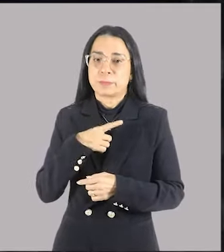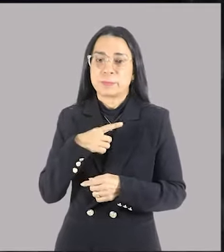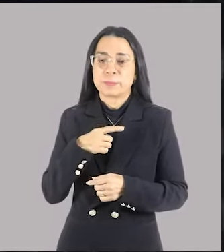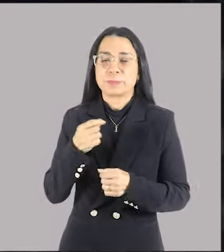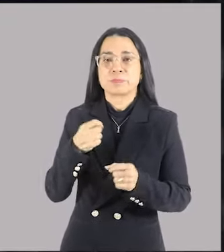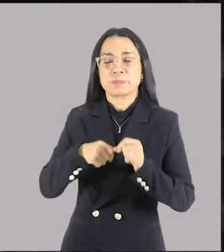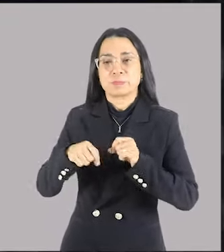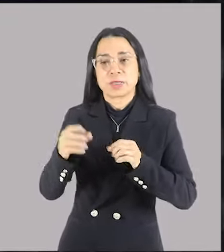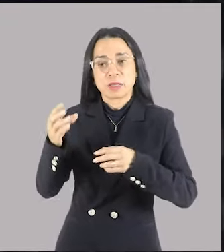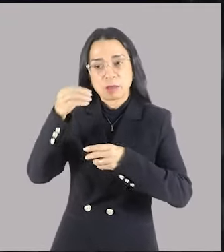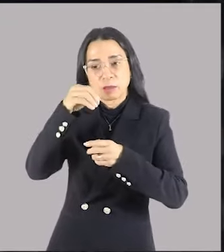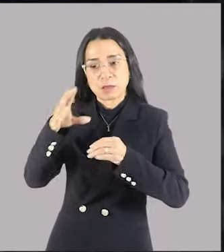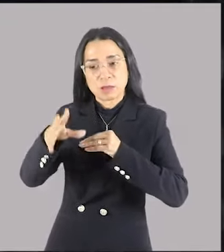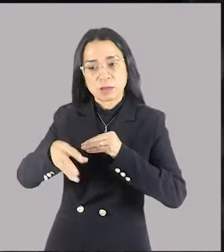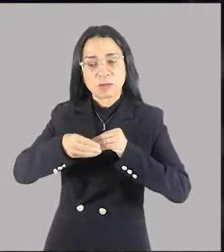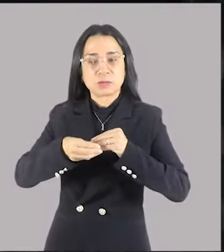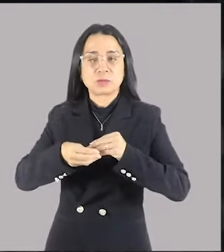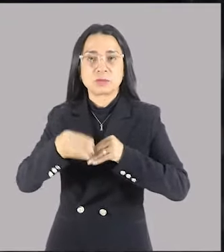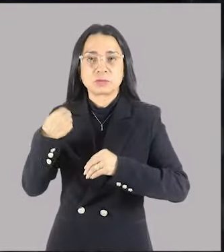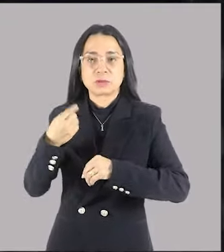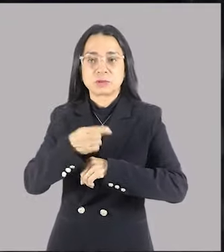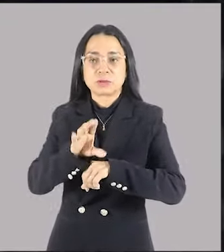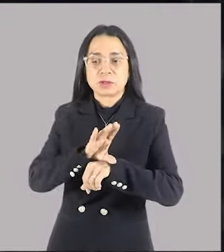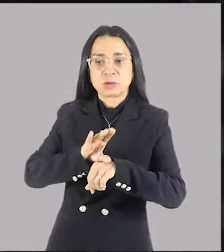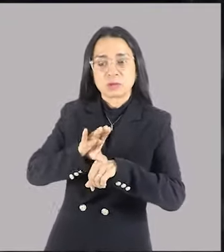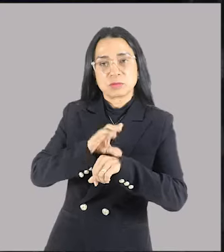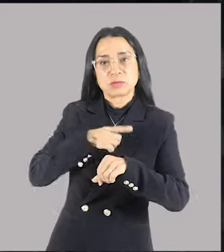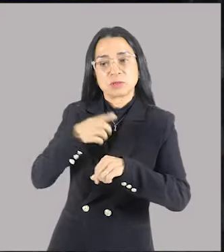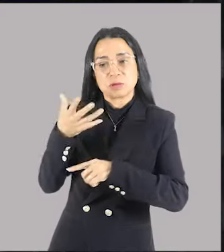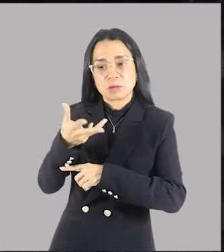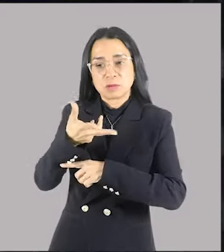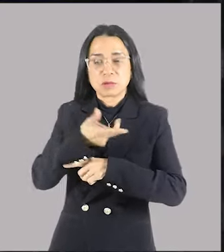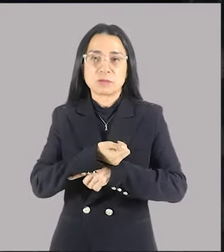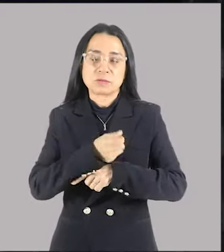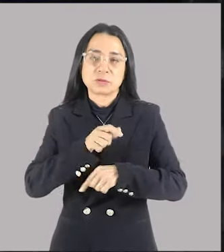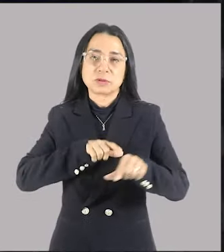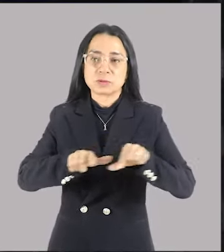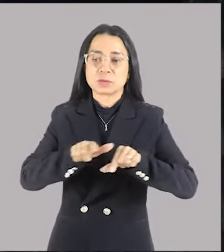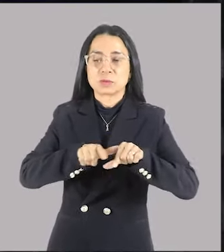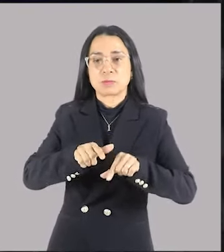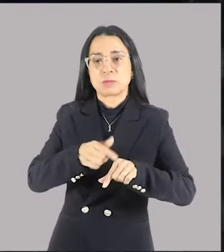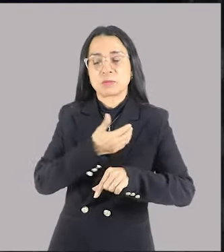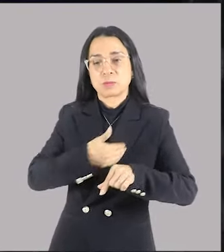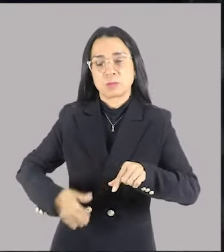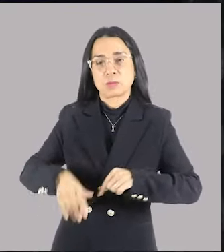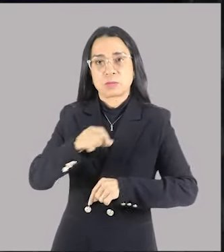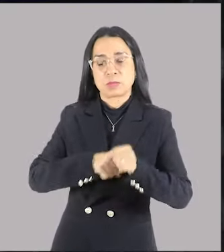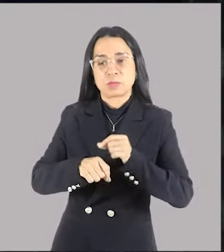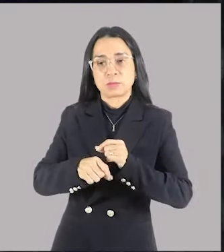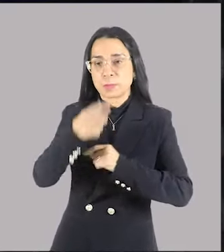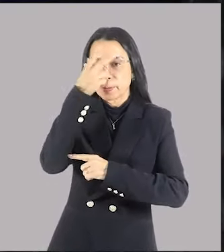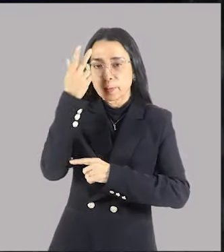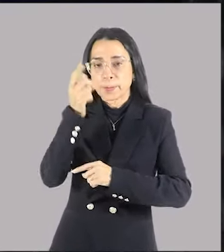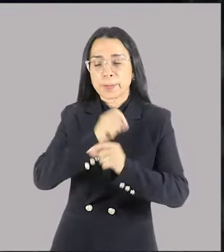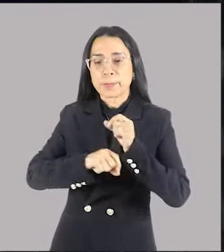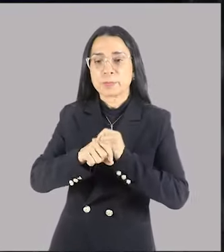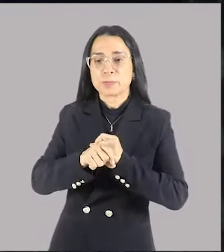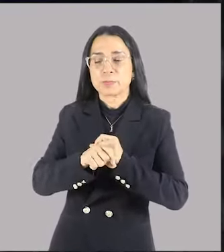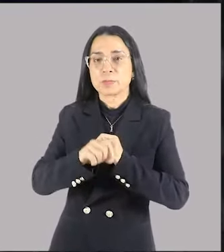nossa Constituição para que houvesse mais eficiência no serviço público os agentes públicos portanto não bastam